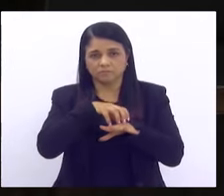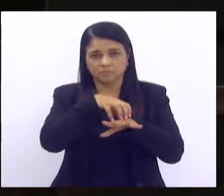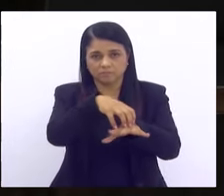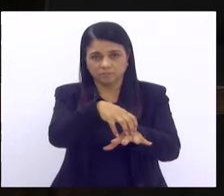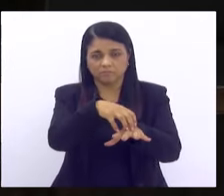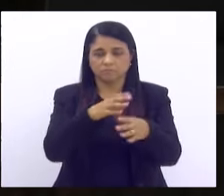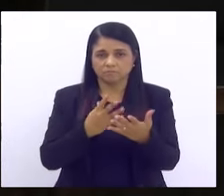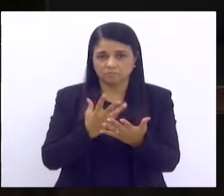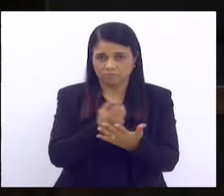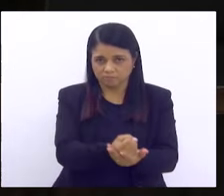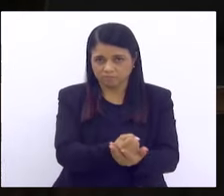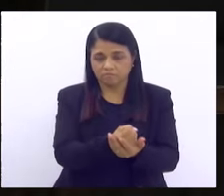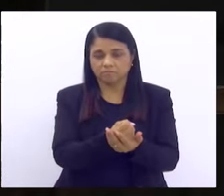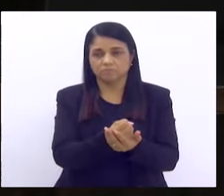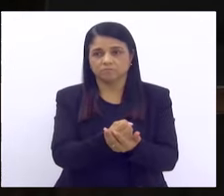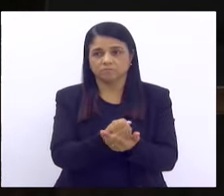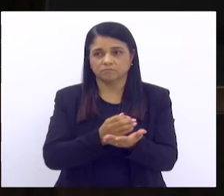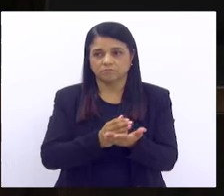transporte favorável,